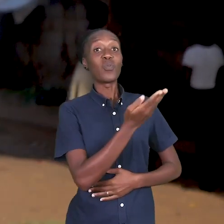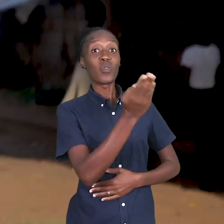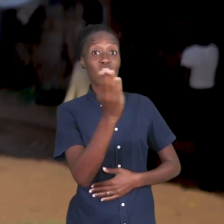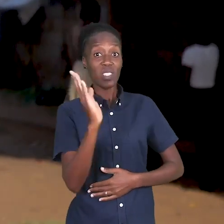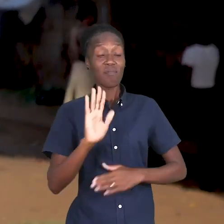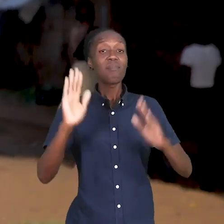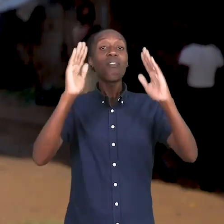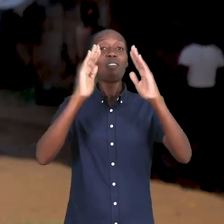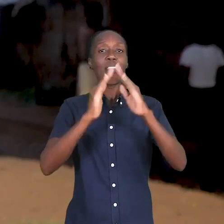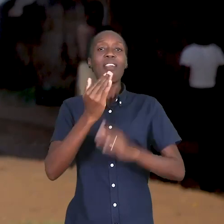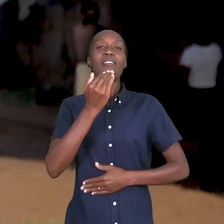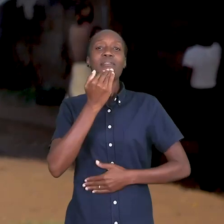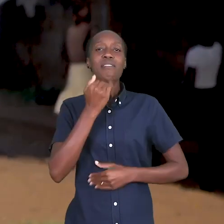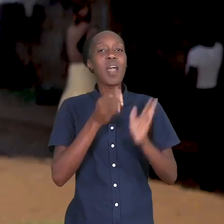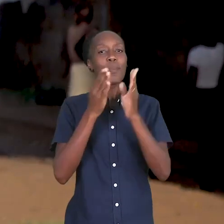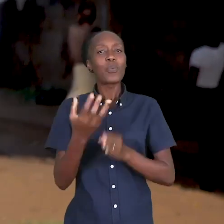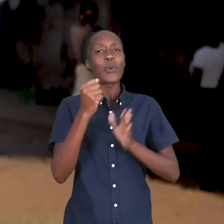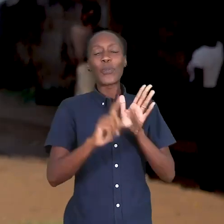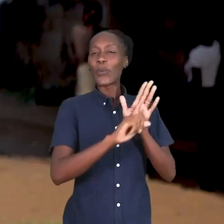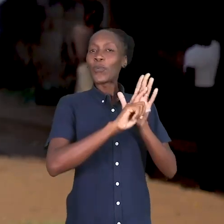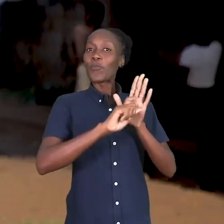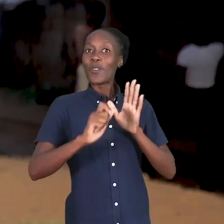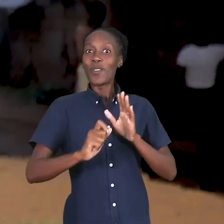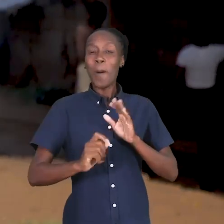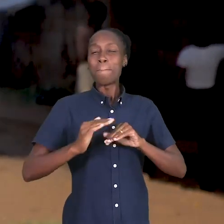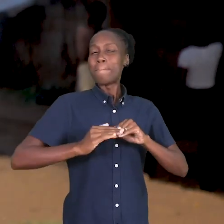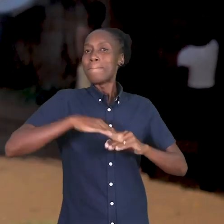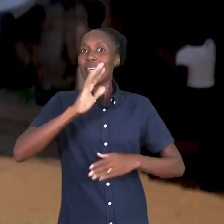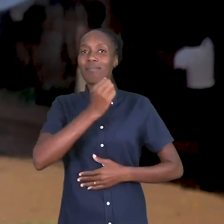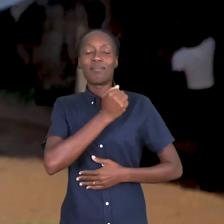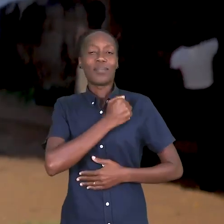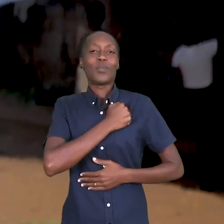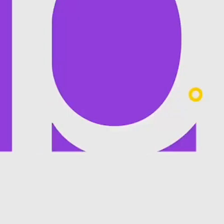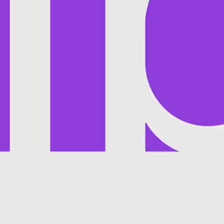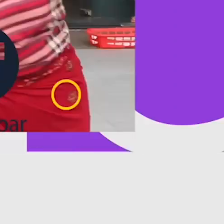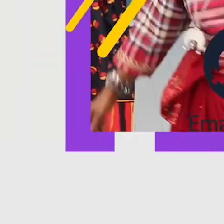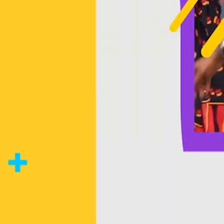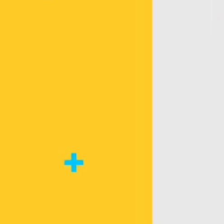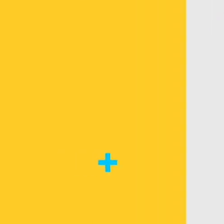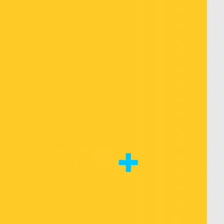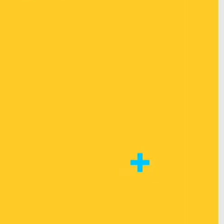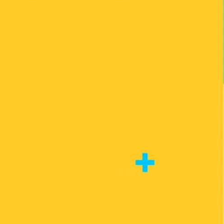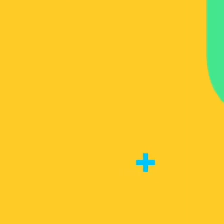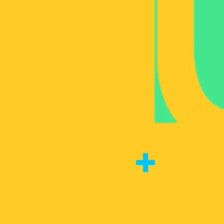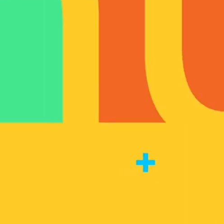contigo, telespectador aí do outro lado. Quem é a sua referência ou quem é que lhe inspira?